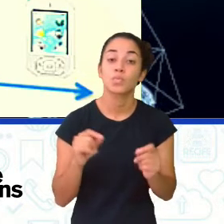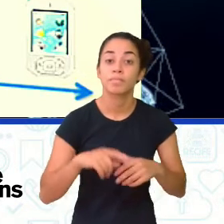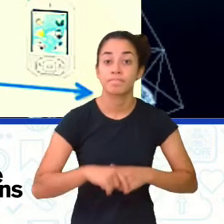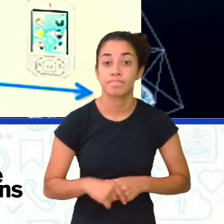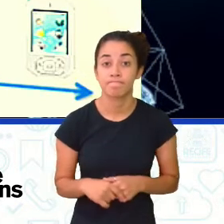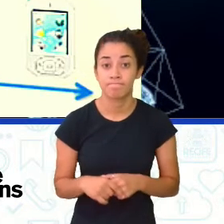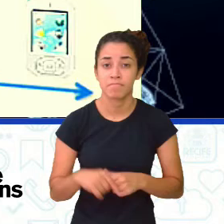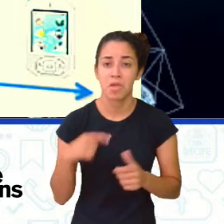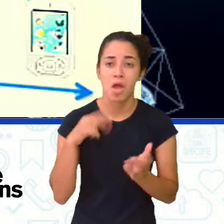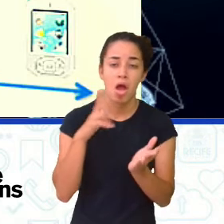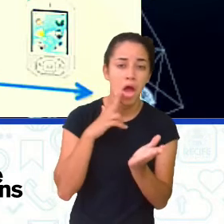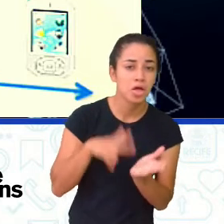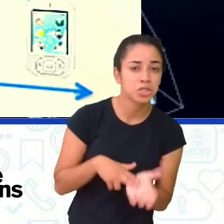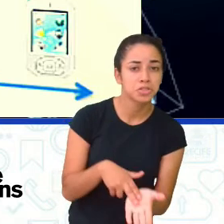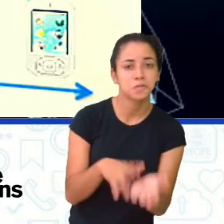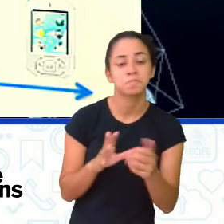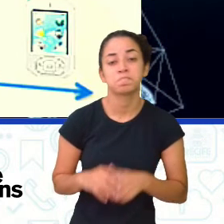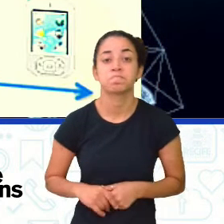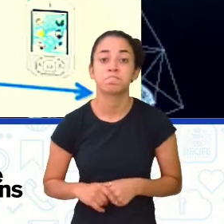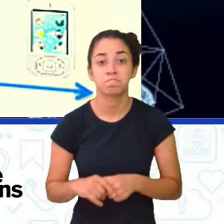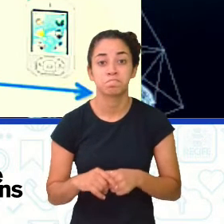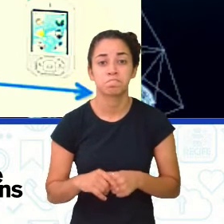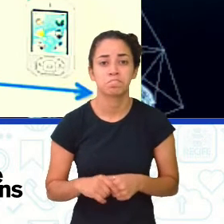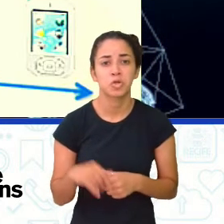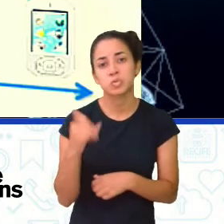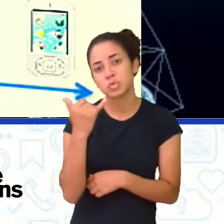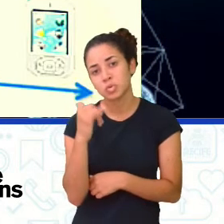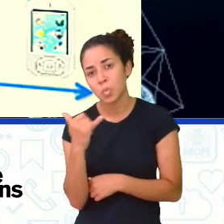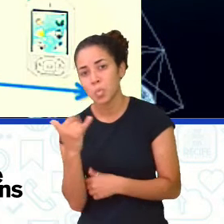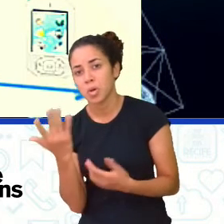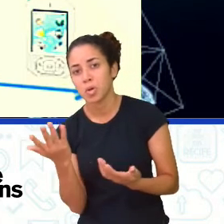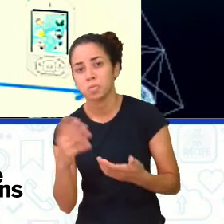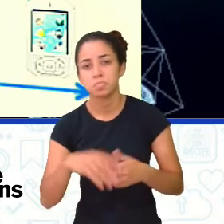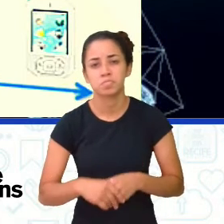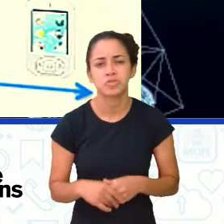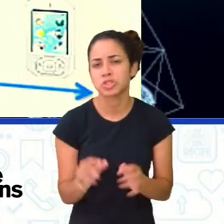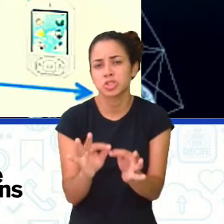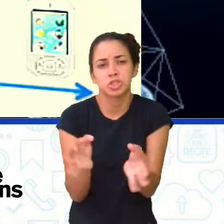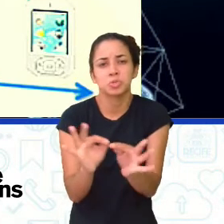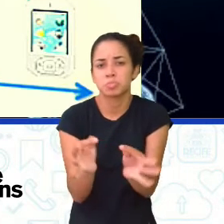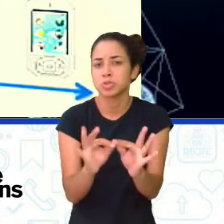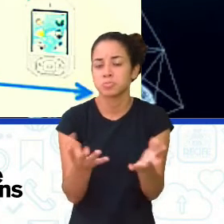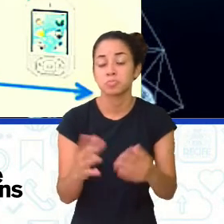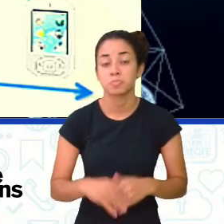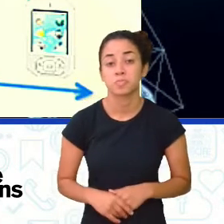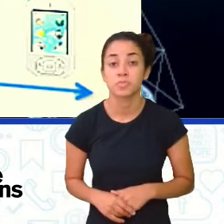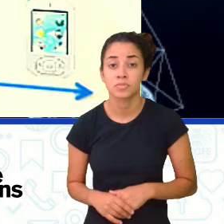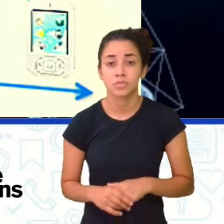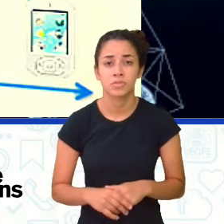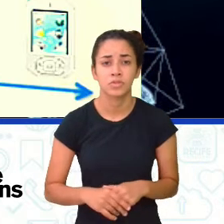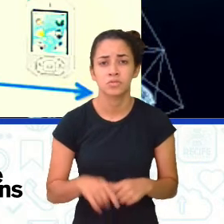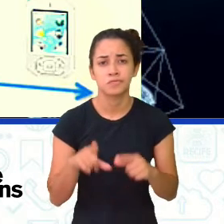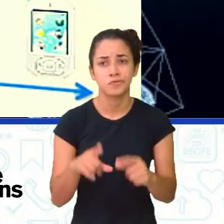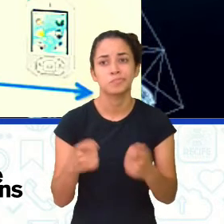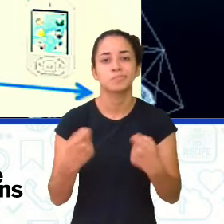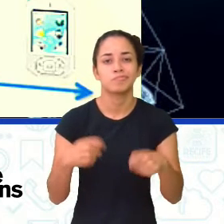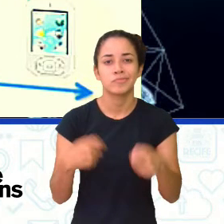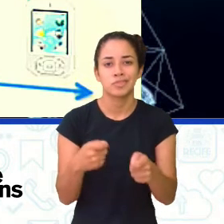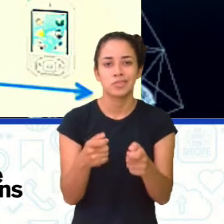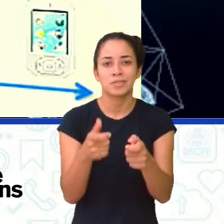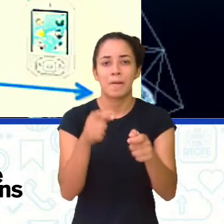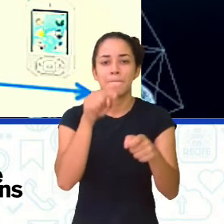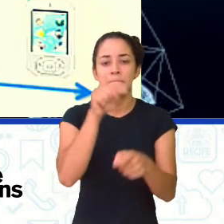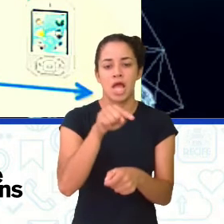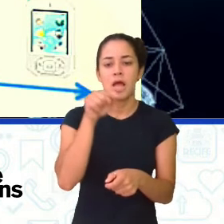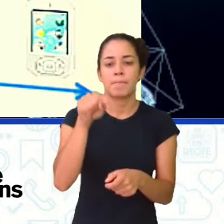Uma cartazinha, um aparelho telefônico bem simplesinho, que você tinha até que ir digitando os números